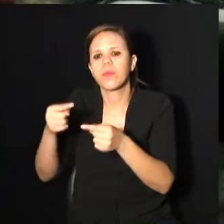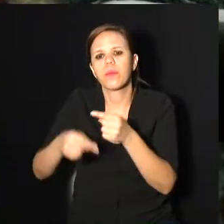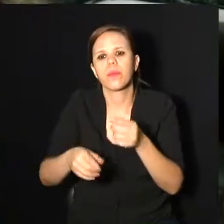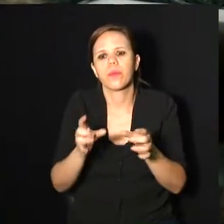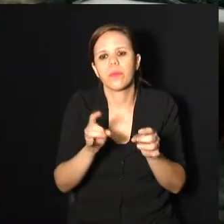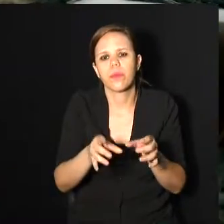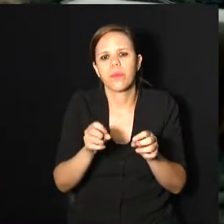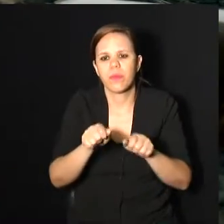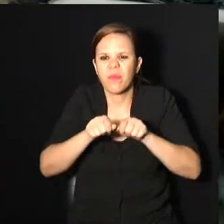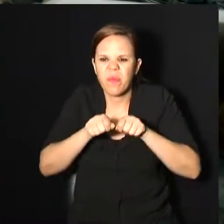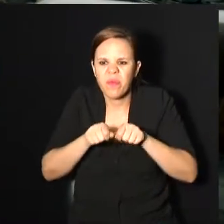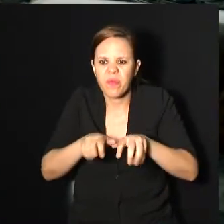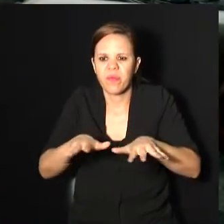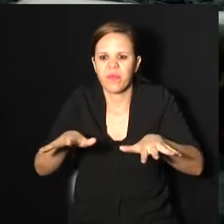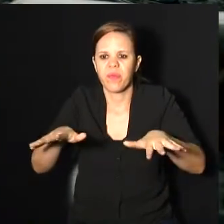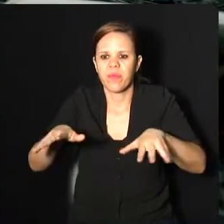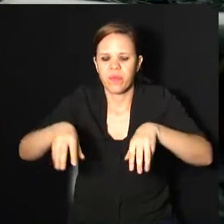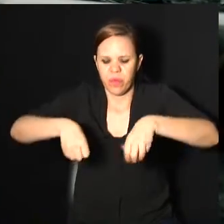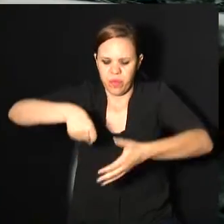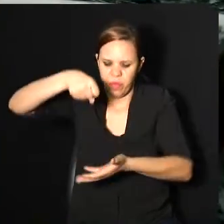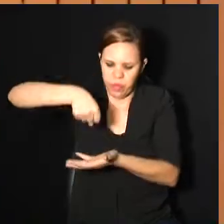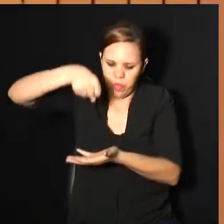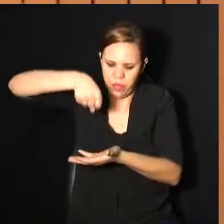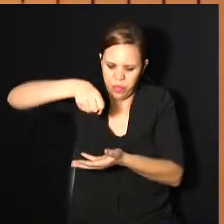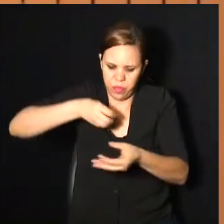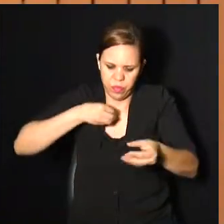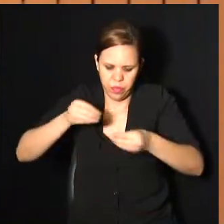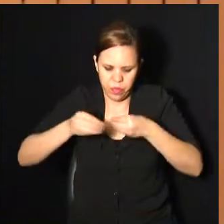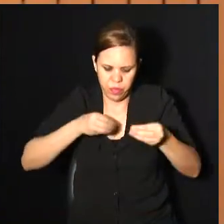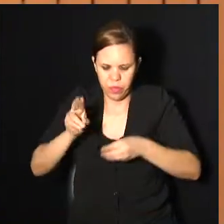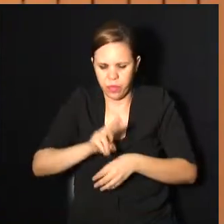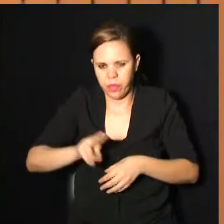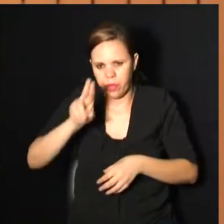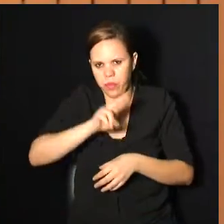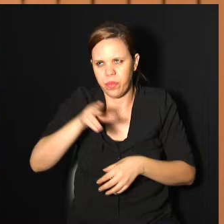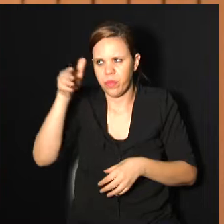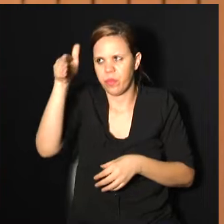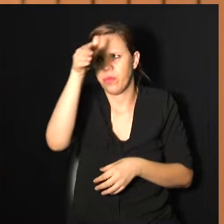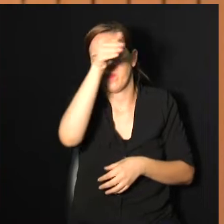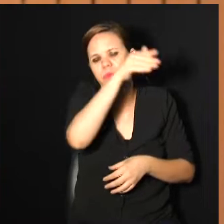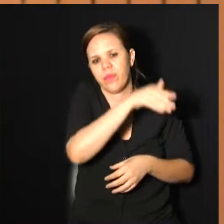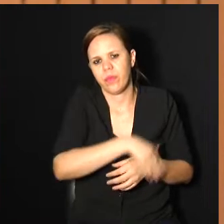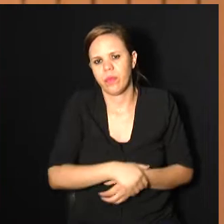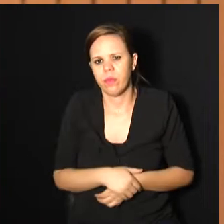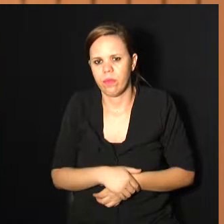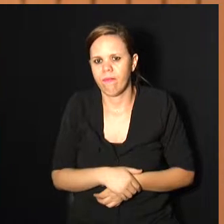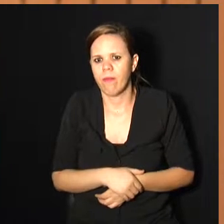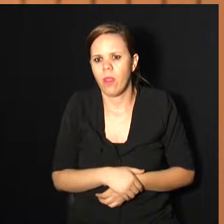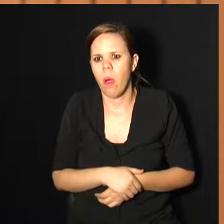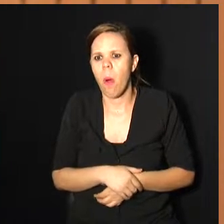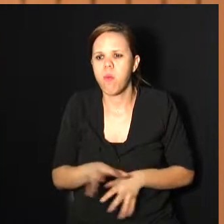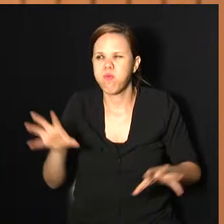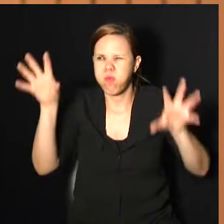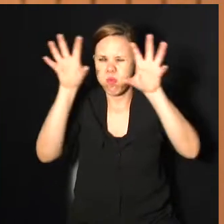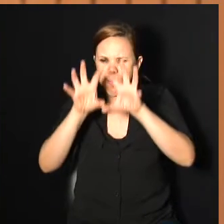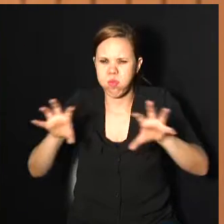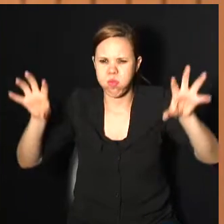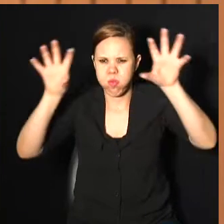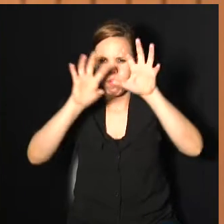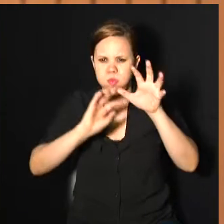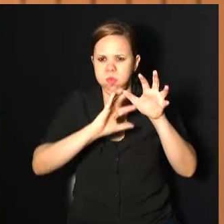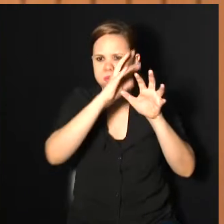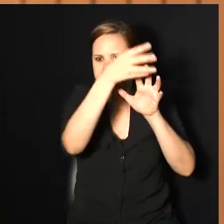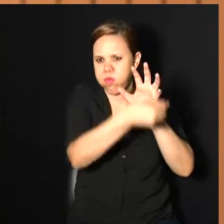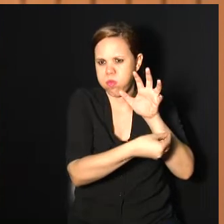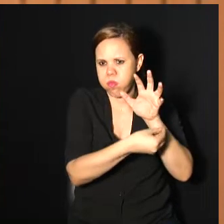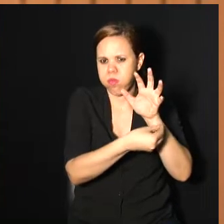e distribuição de sacolas plásticas. O uso de sacolas plásticas são, extremamente poluentes para o meio ambiente em geral,